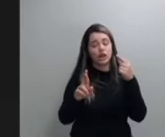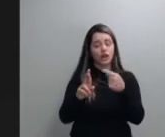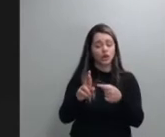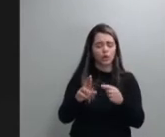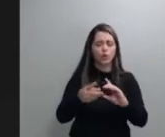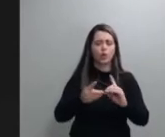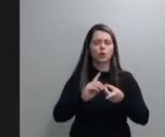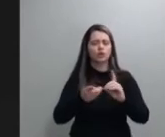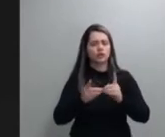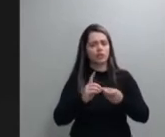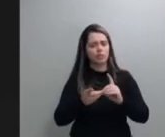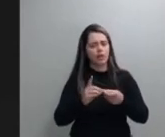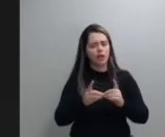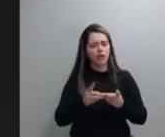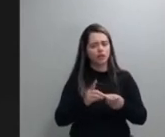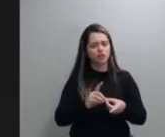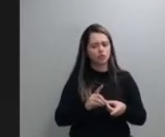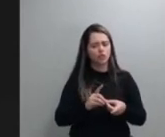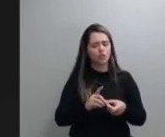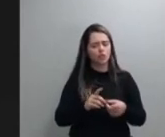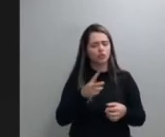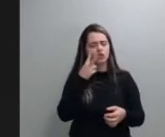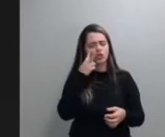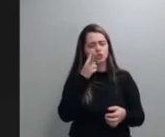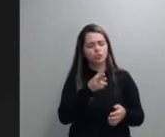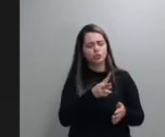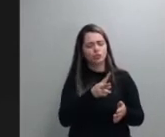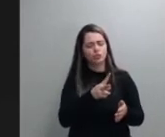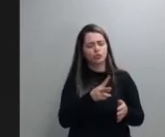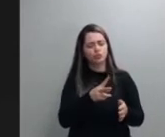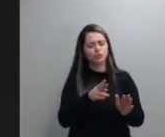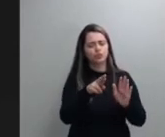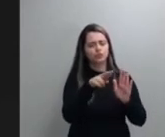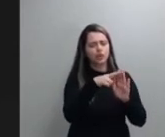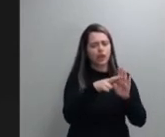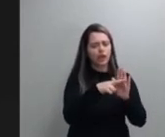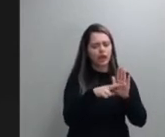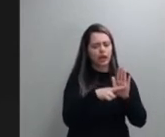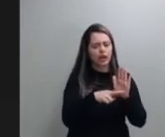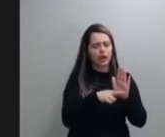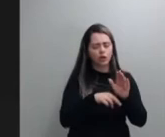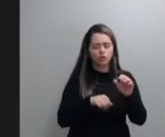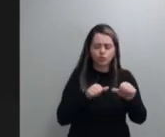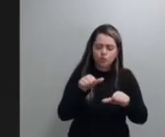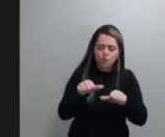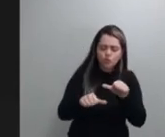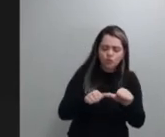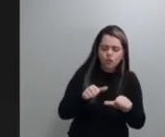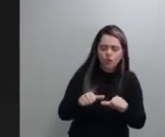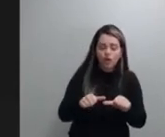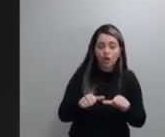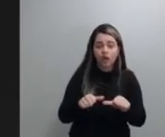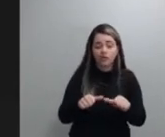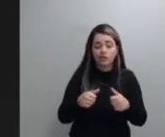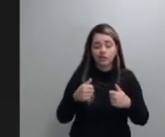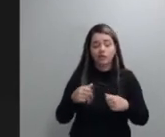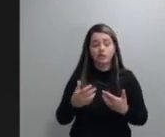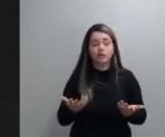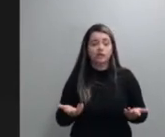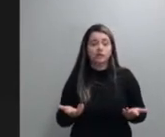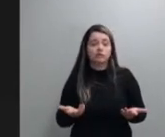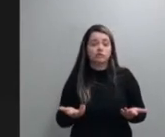o mesmo precedente para fundamentar a manutenção da alteração realizada pela comissão da